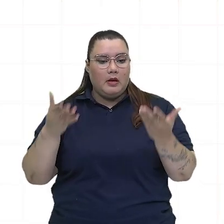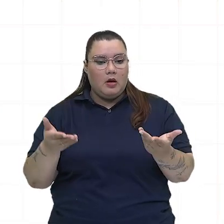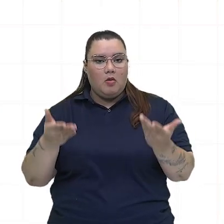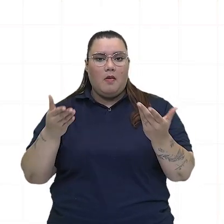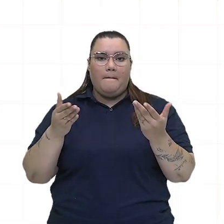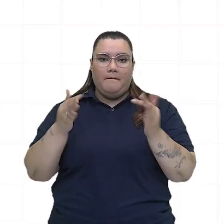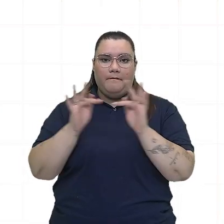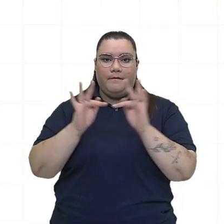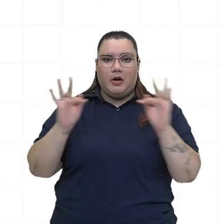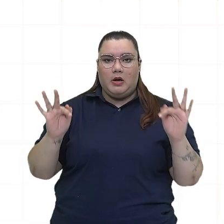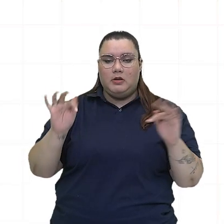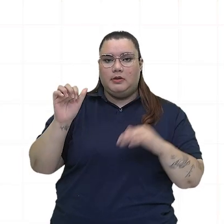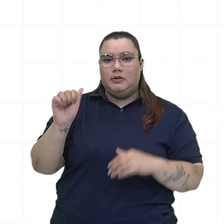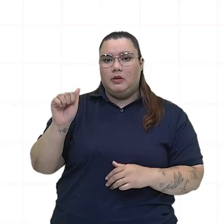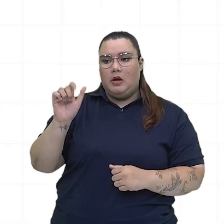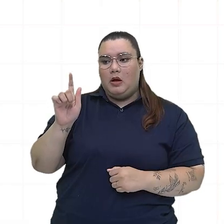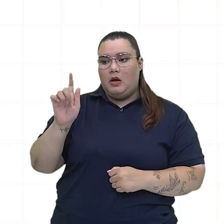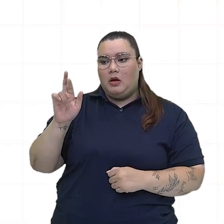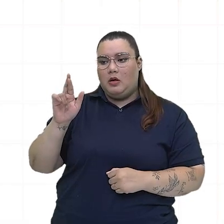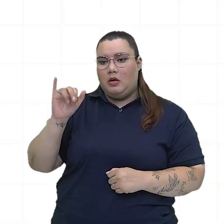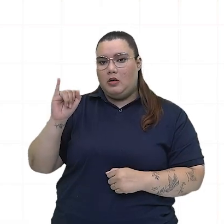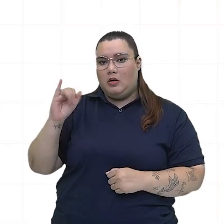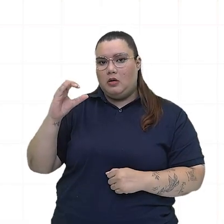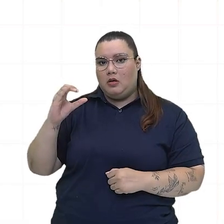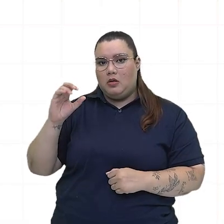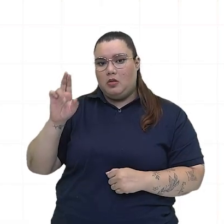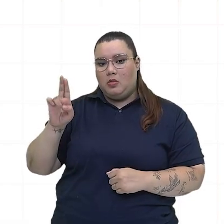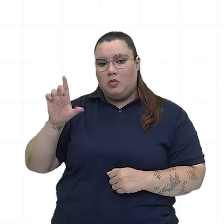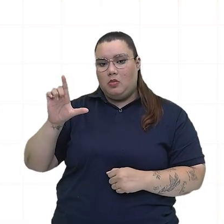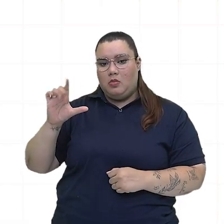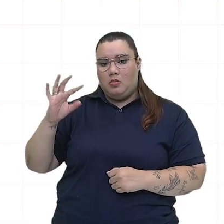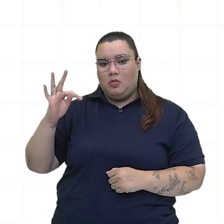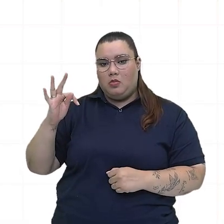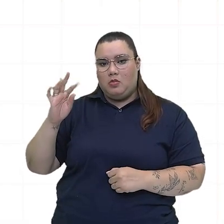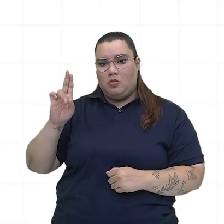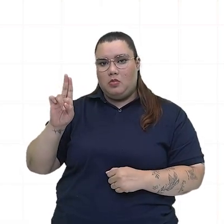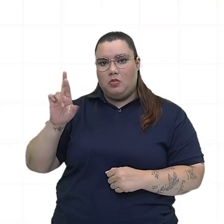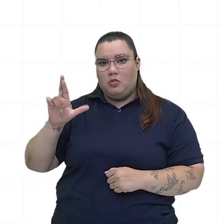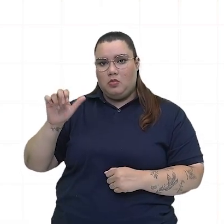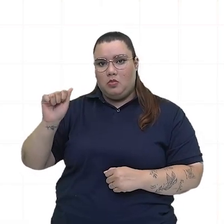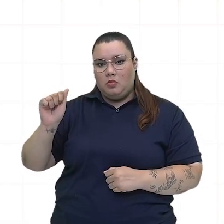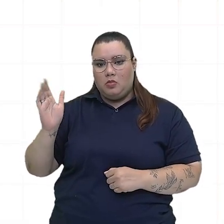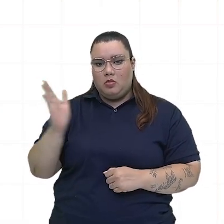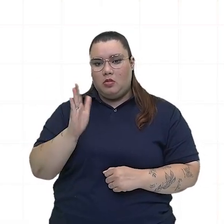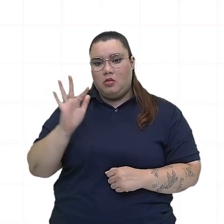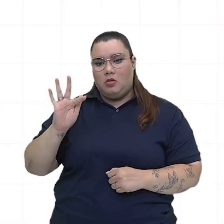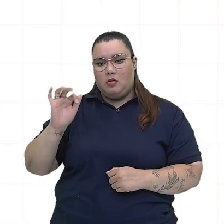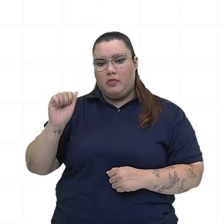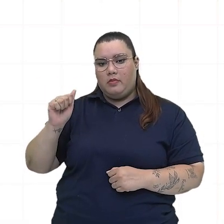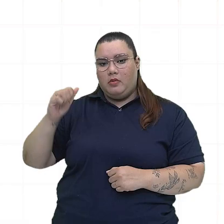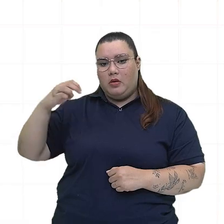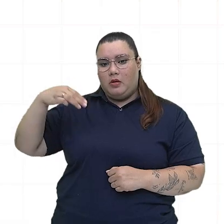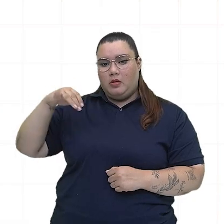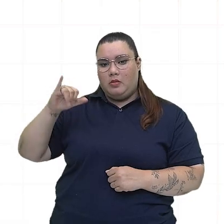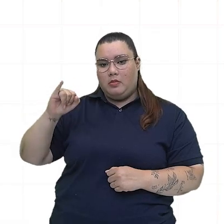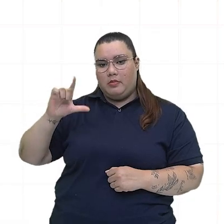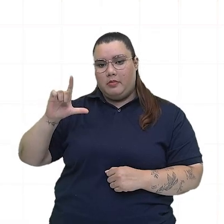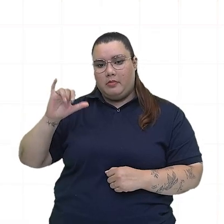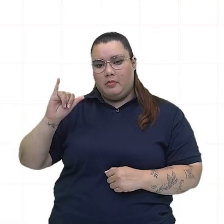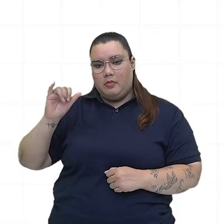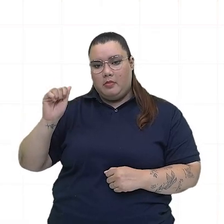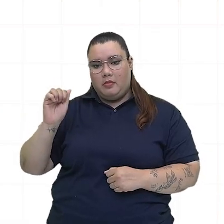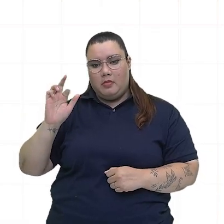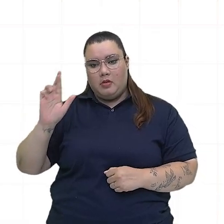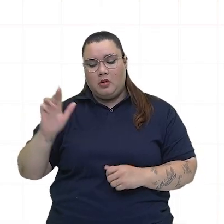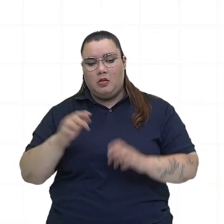a expressão agricultura familiar, ela passa a ganhar destaque nacional. Então, nós vamos ter